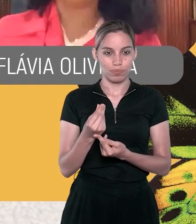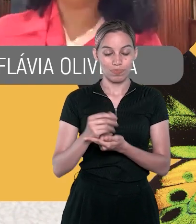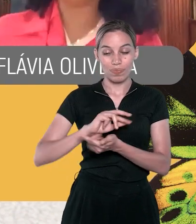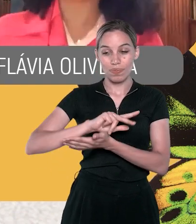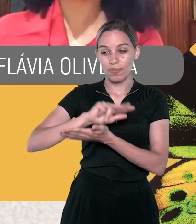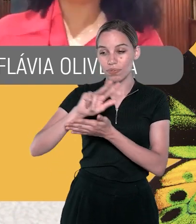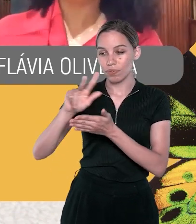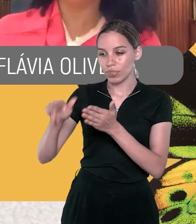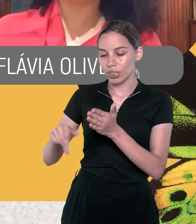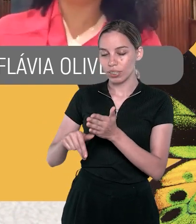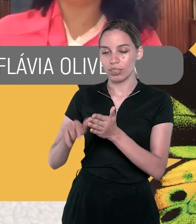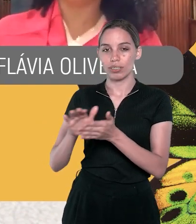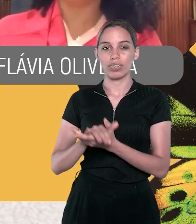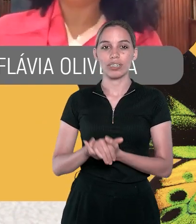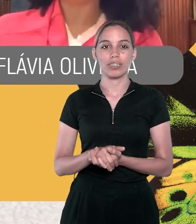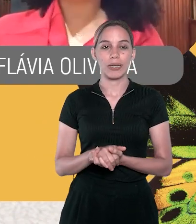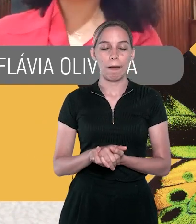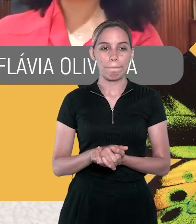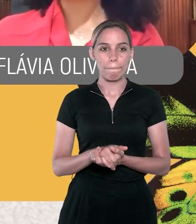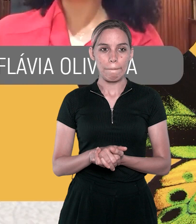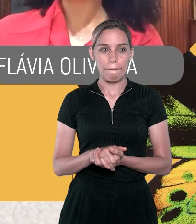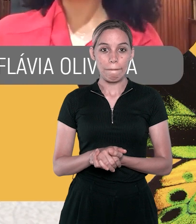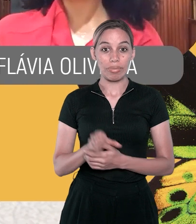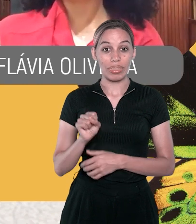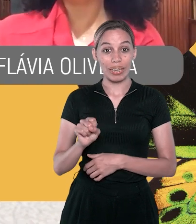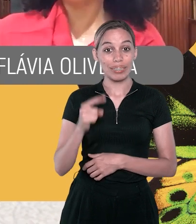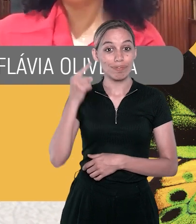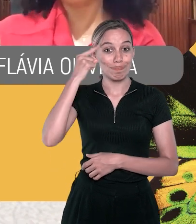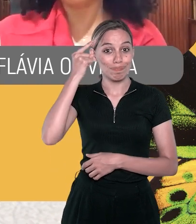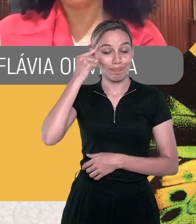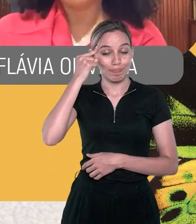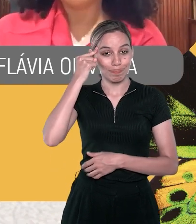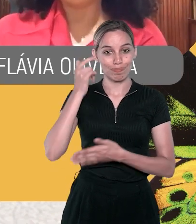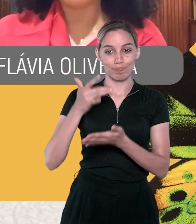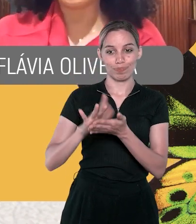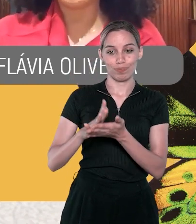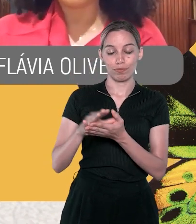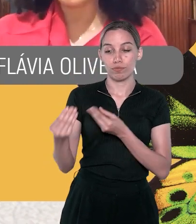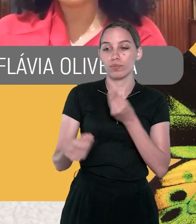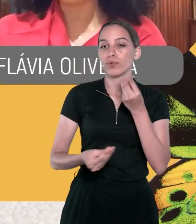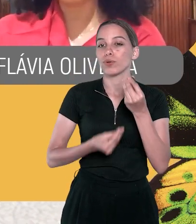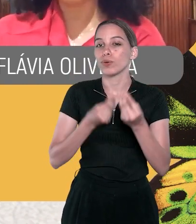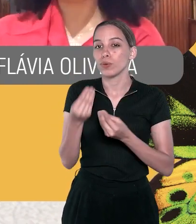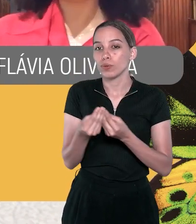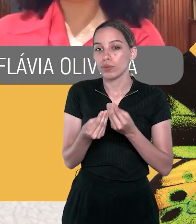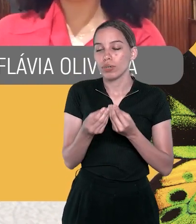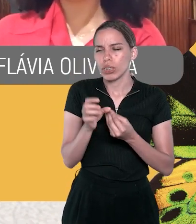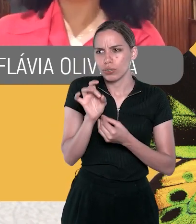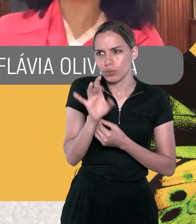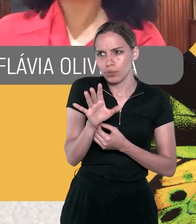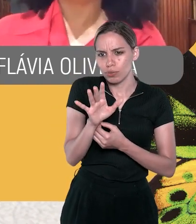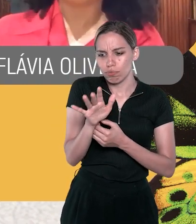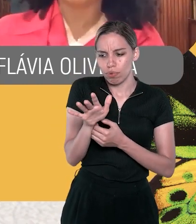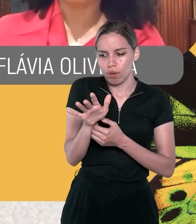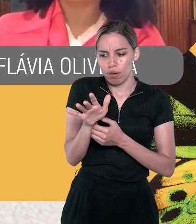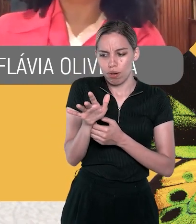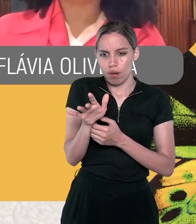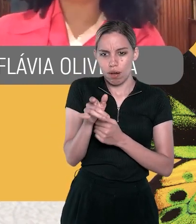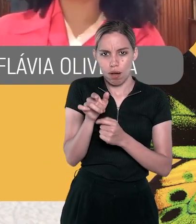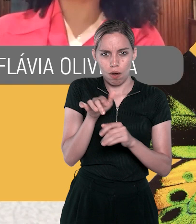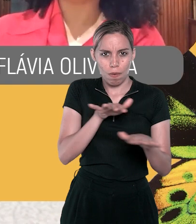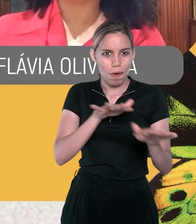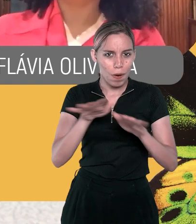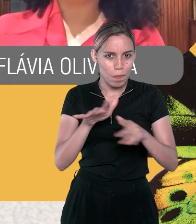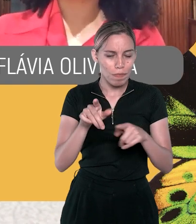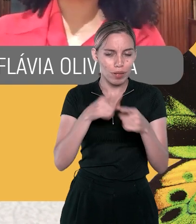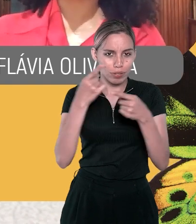múltiplas, né, multiartísticas. Se a gente pensar no samba como não somente um movimento musical,